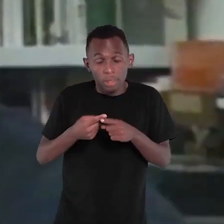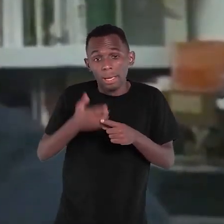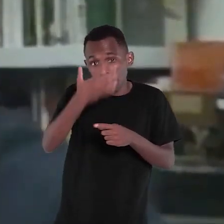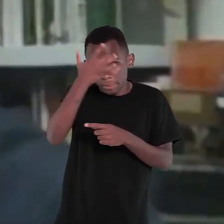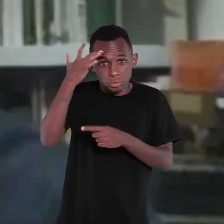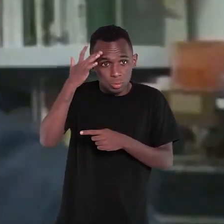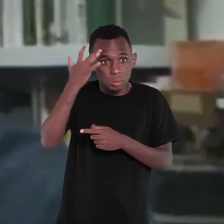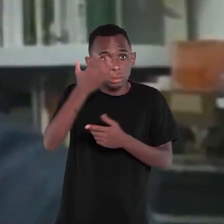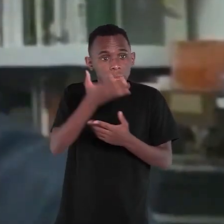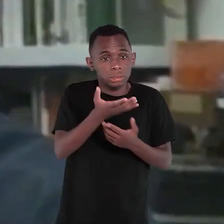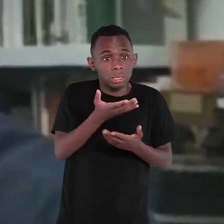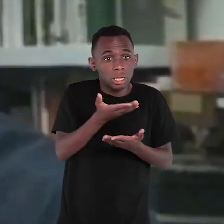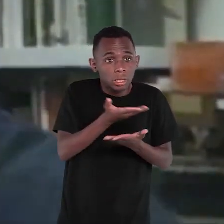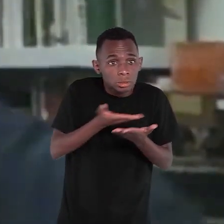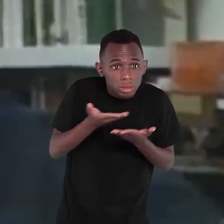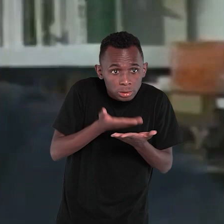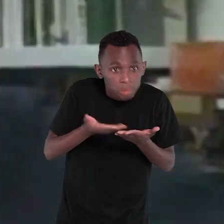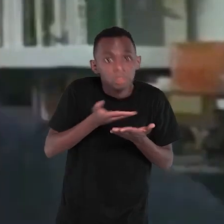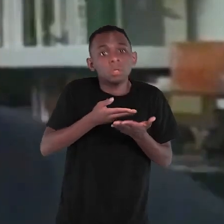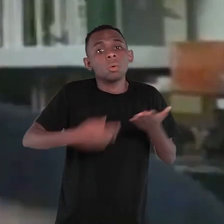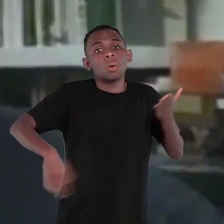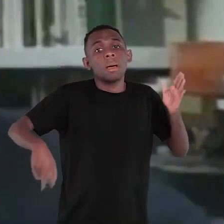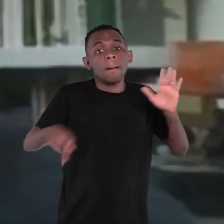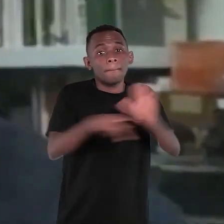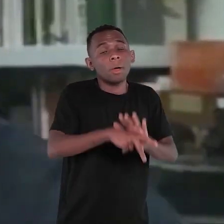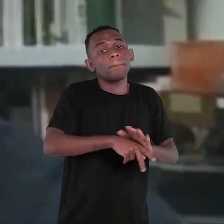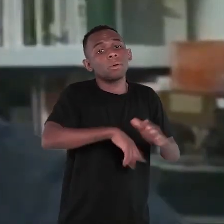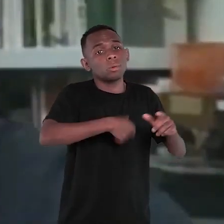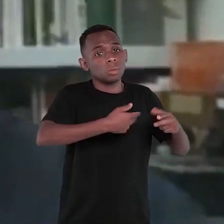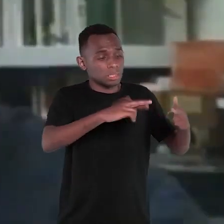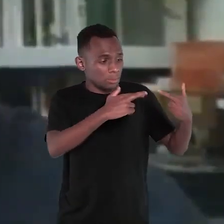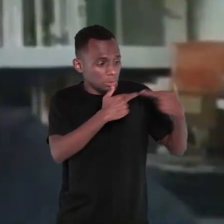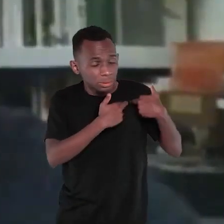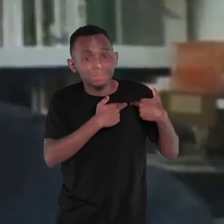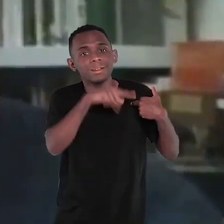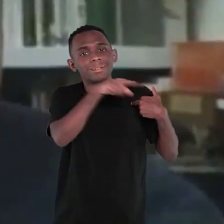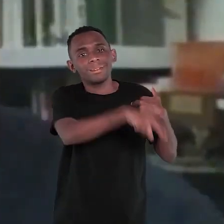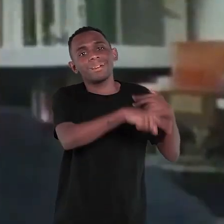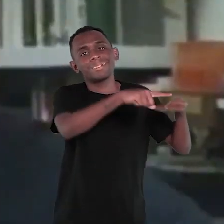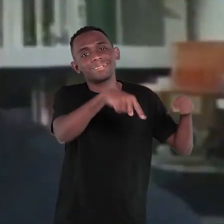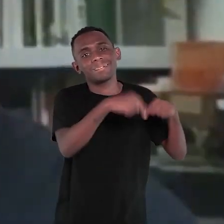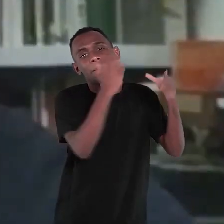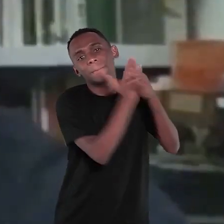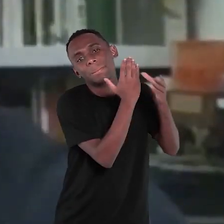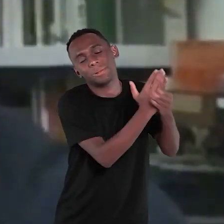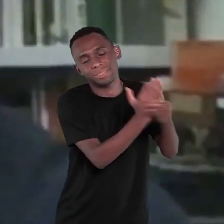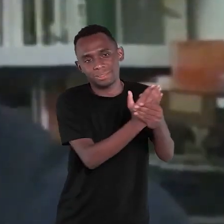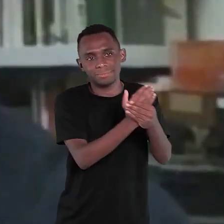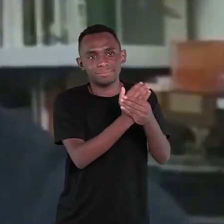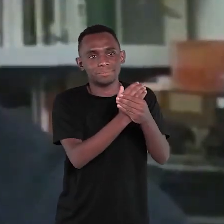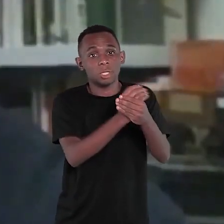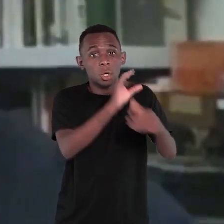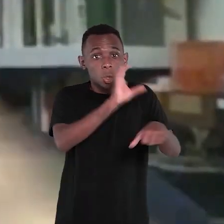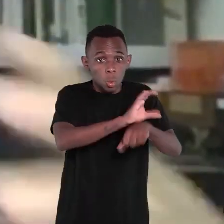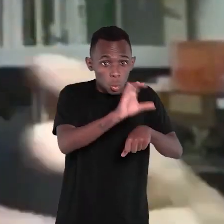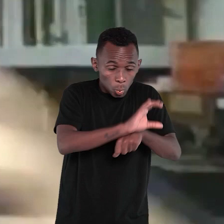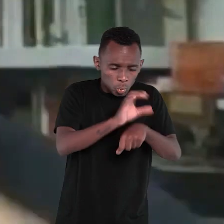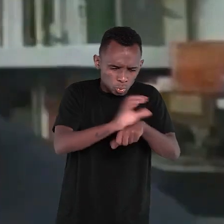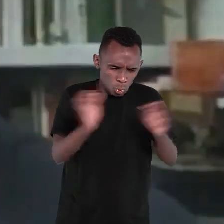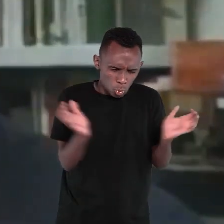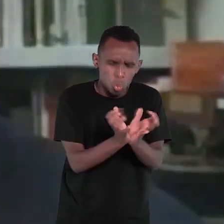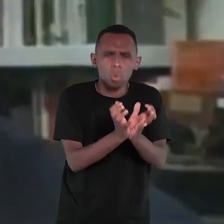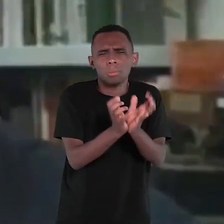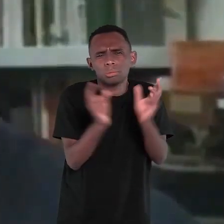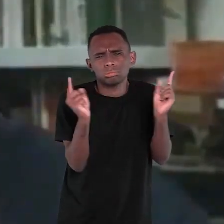está sendo atendida por um atendente da biblioteca. Quem está dando o curso é um atendente da biblioteca, né? O curso é